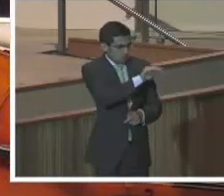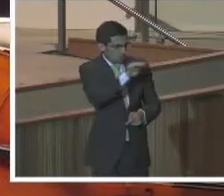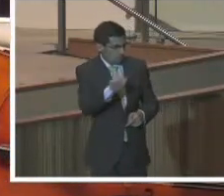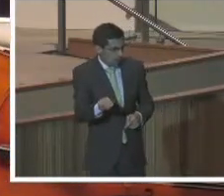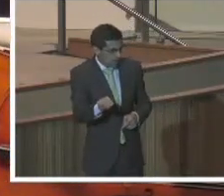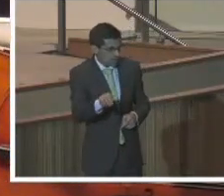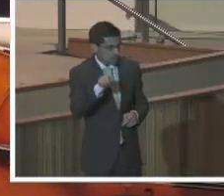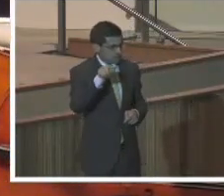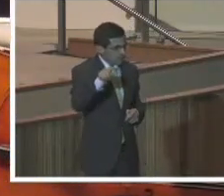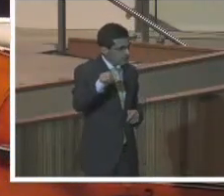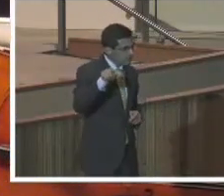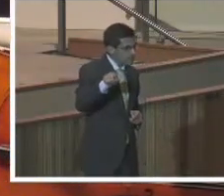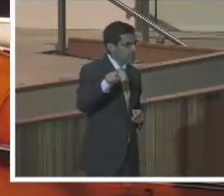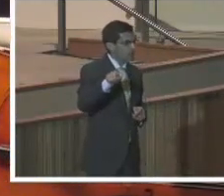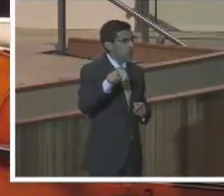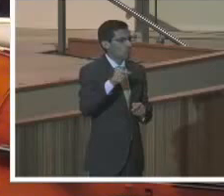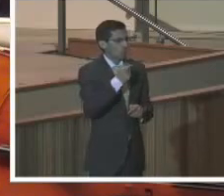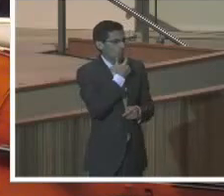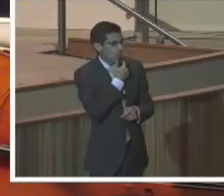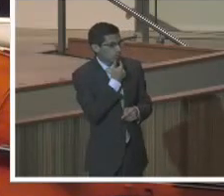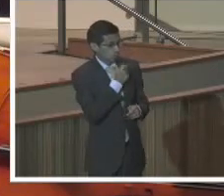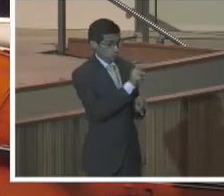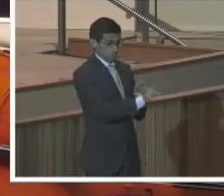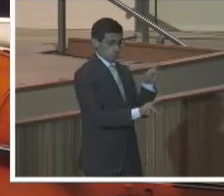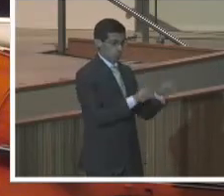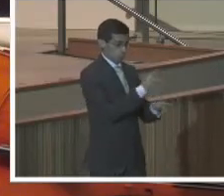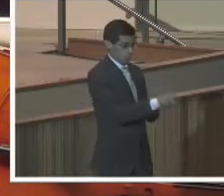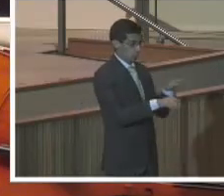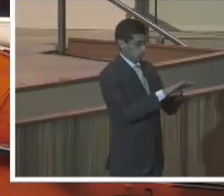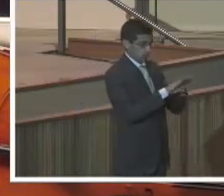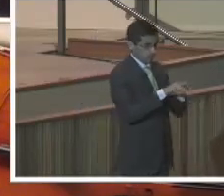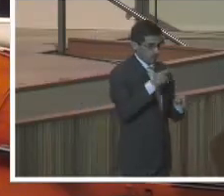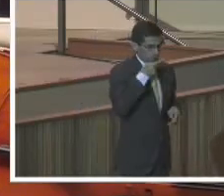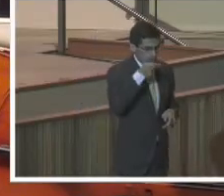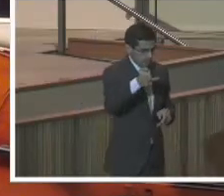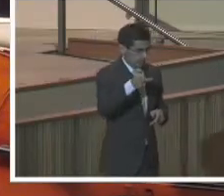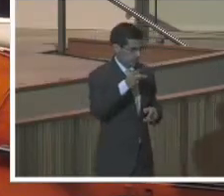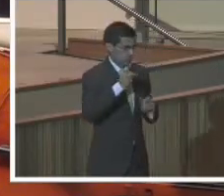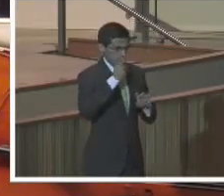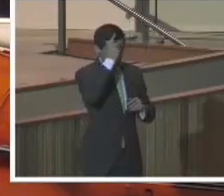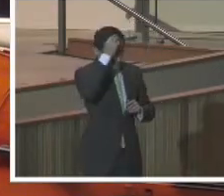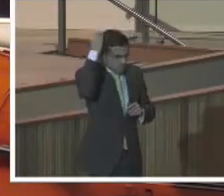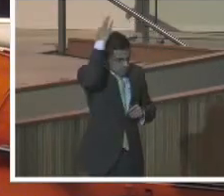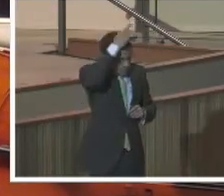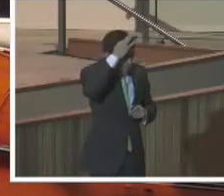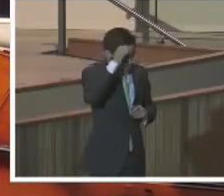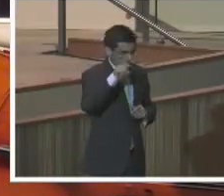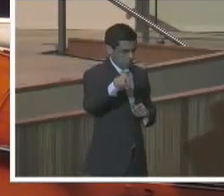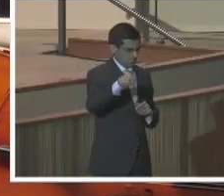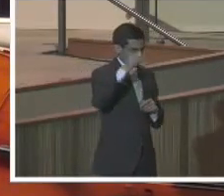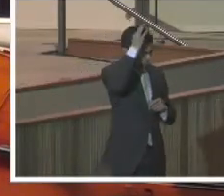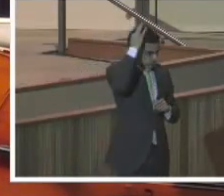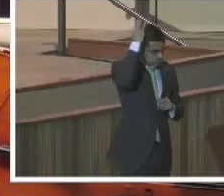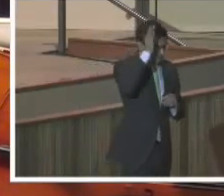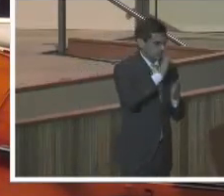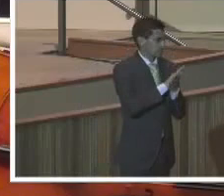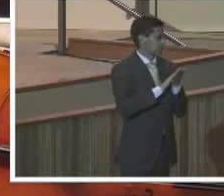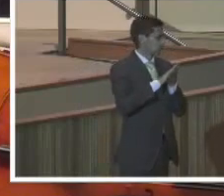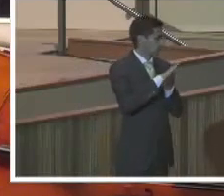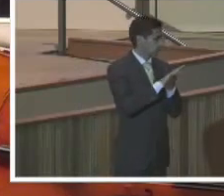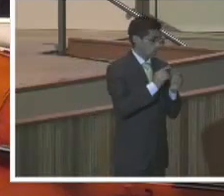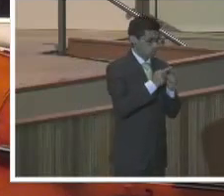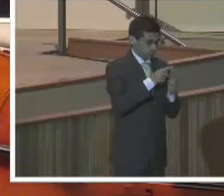rabi, esse homem que o povo está dizendo que é um homem santo, não é santo não, porque